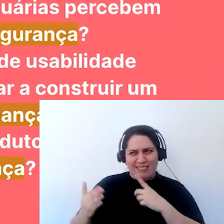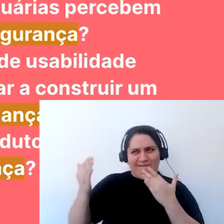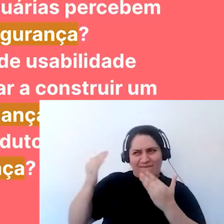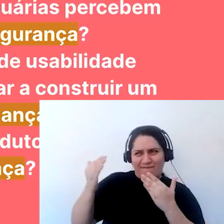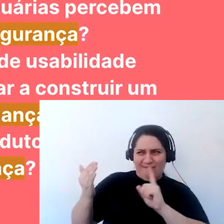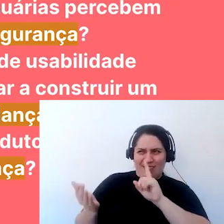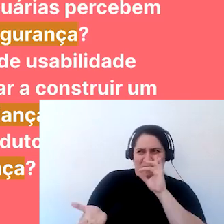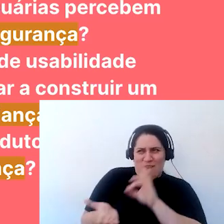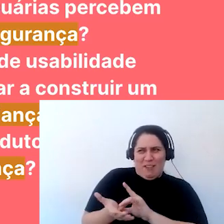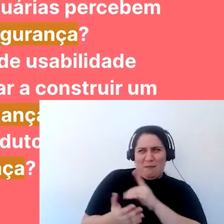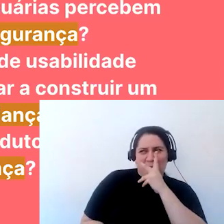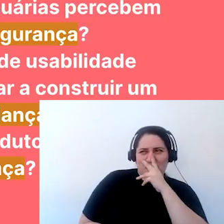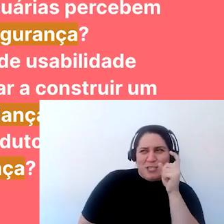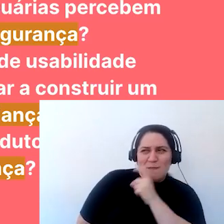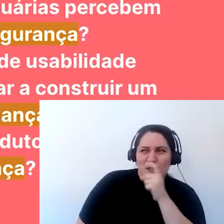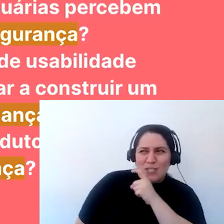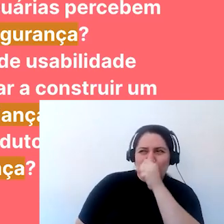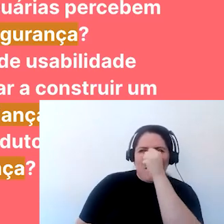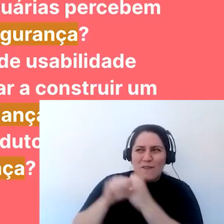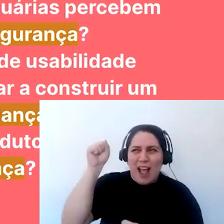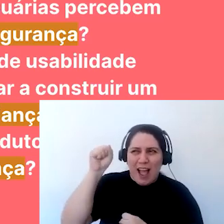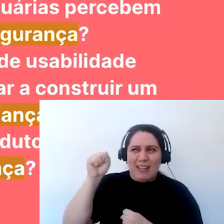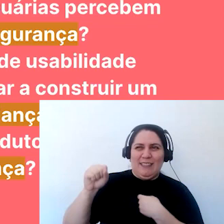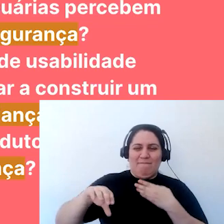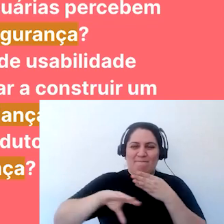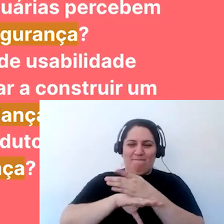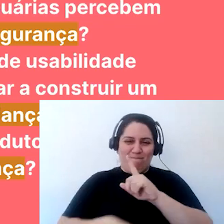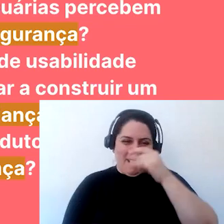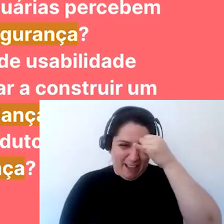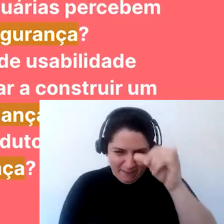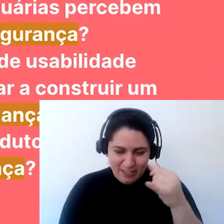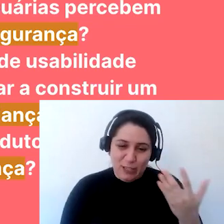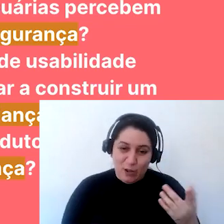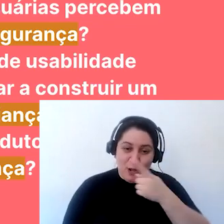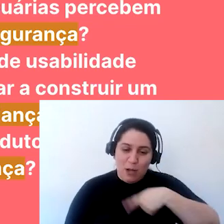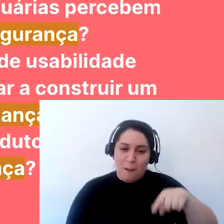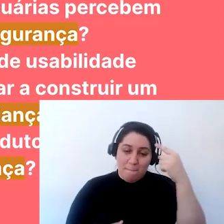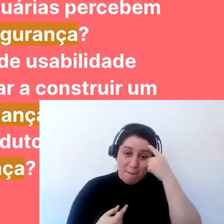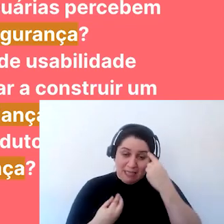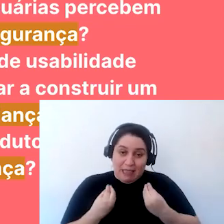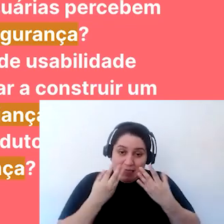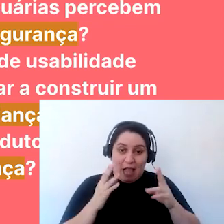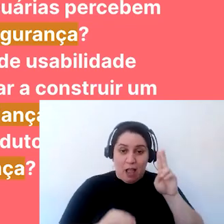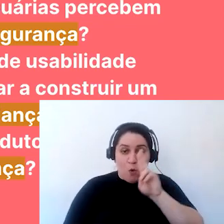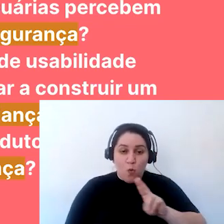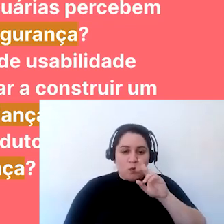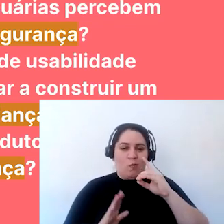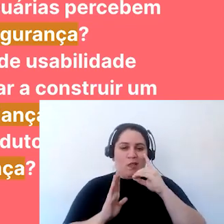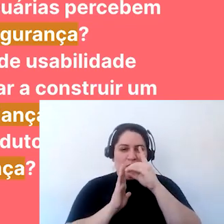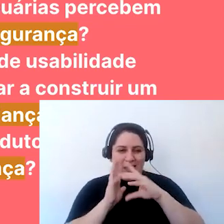parece real. Então, é importante a gente analisar e pensar no design também, de forma que as usuários confiem em usar nossos produtos.